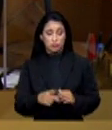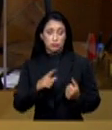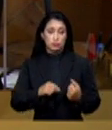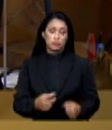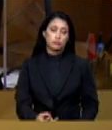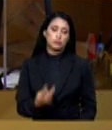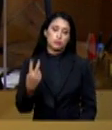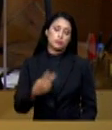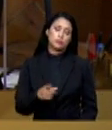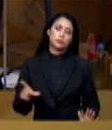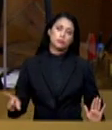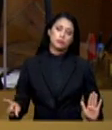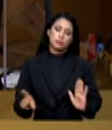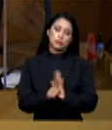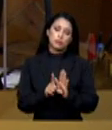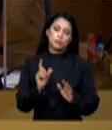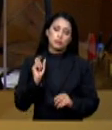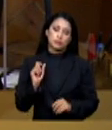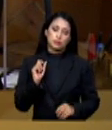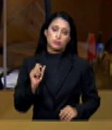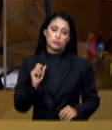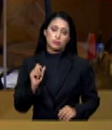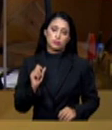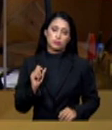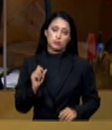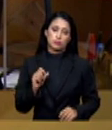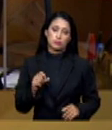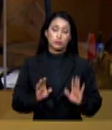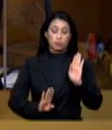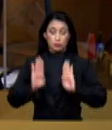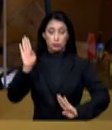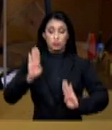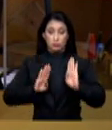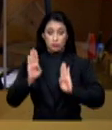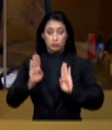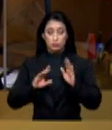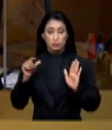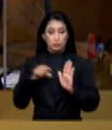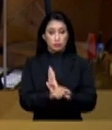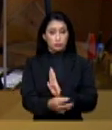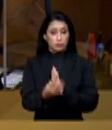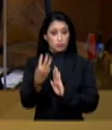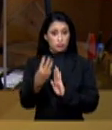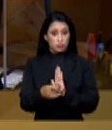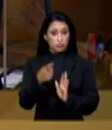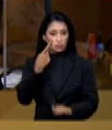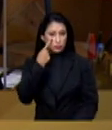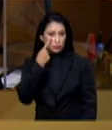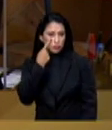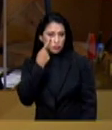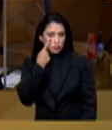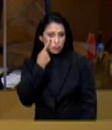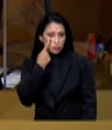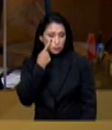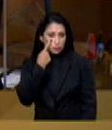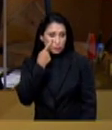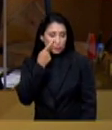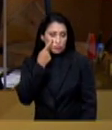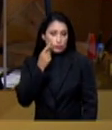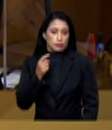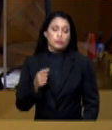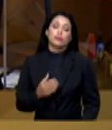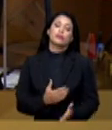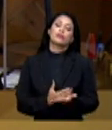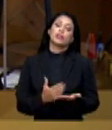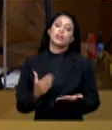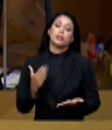11 desta lei como serão precedidos de procedimento licitatório para acontecer para observância do